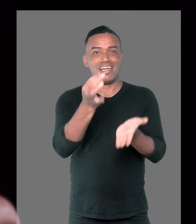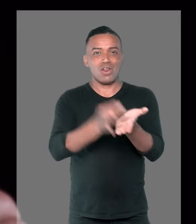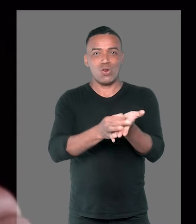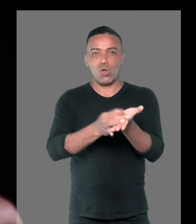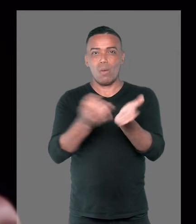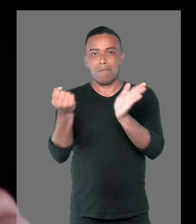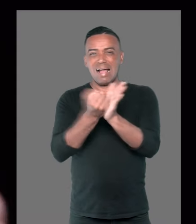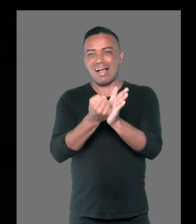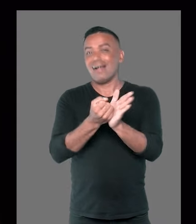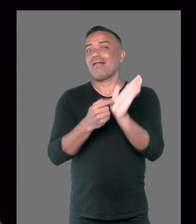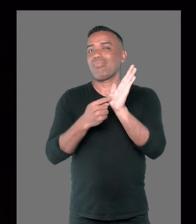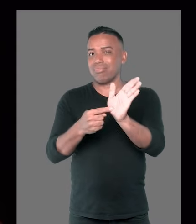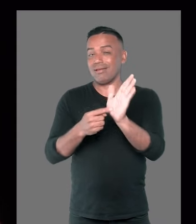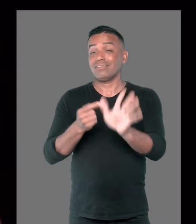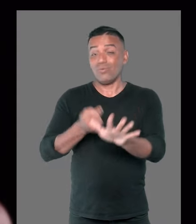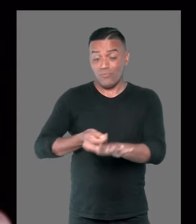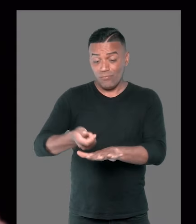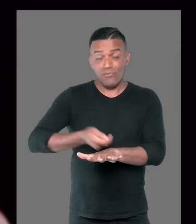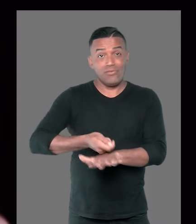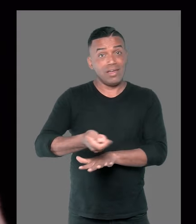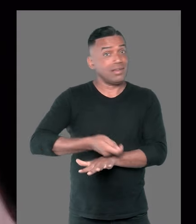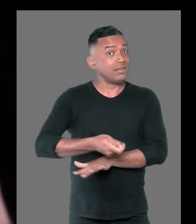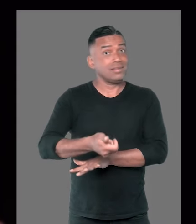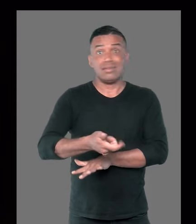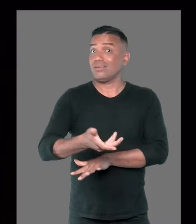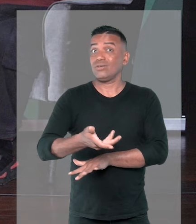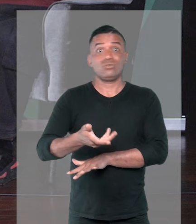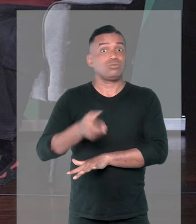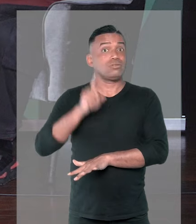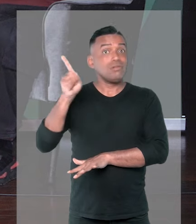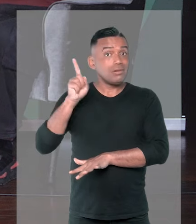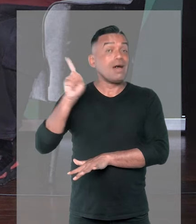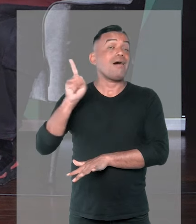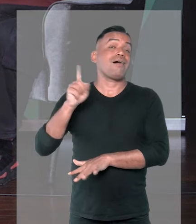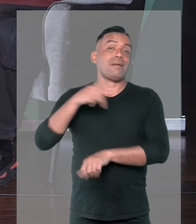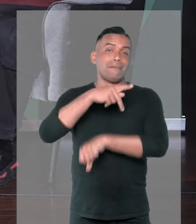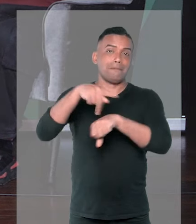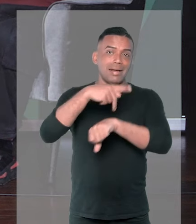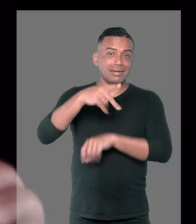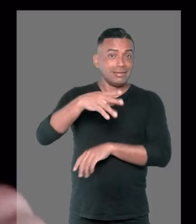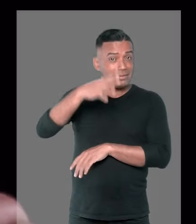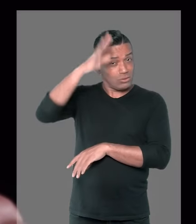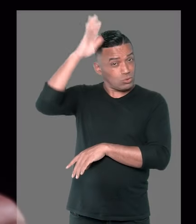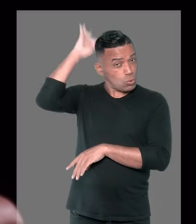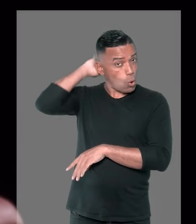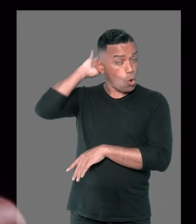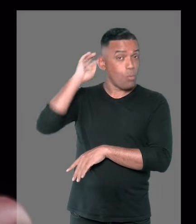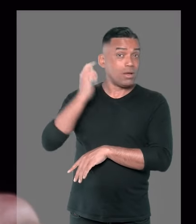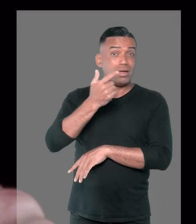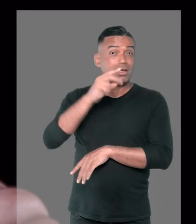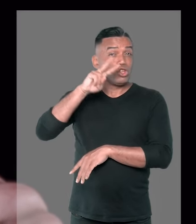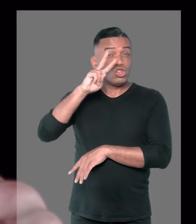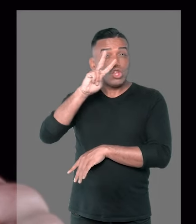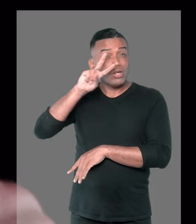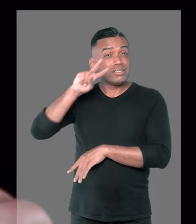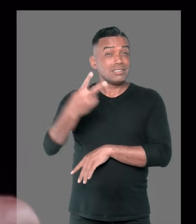certo e isso era fake News no estado mais puro e política carinhas essas Shok News né Há 2000 anos